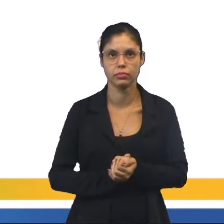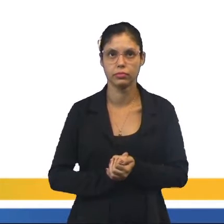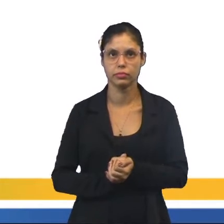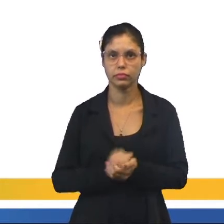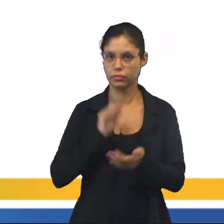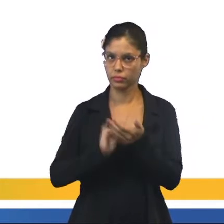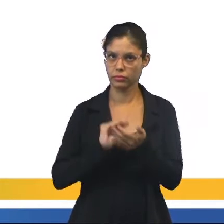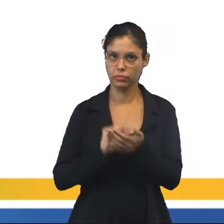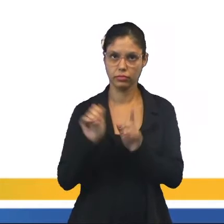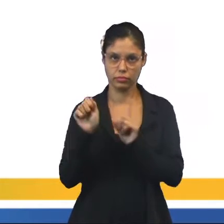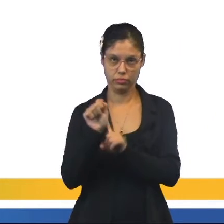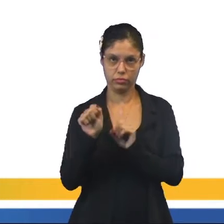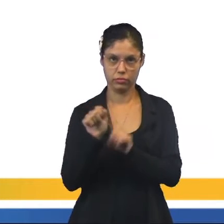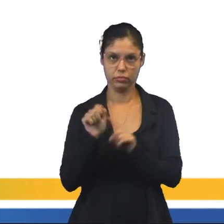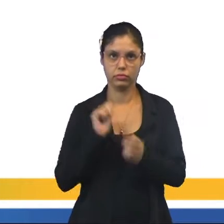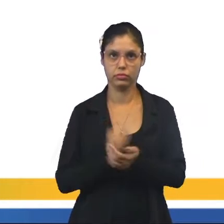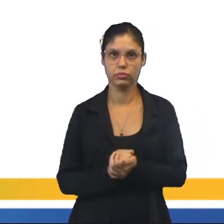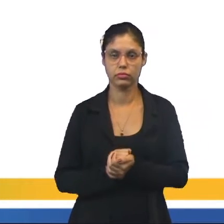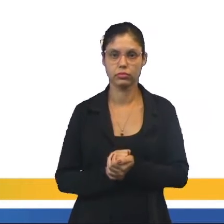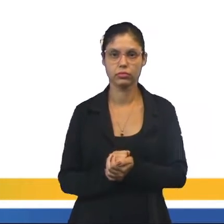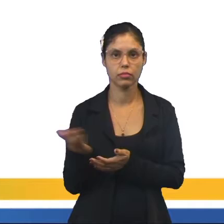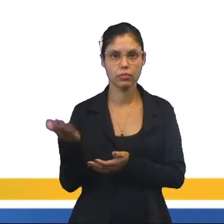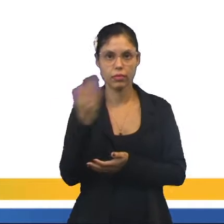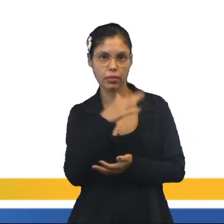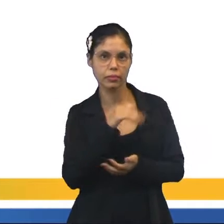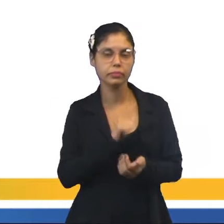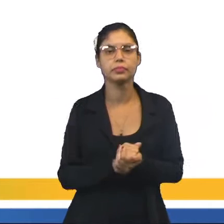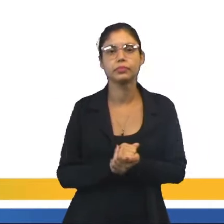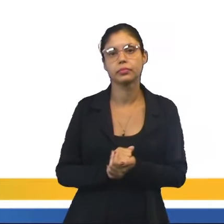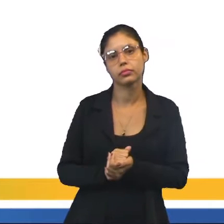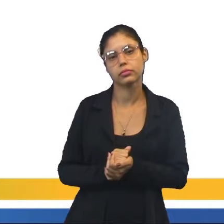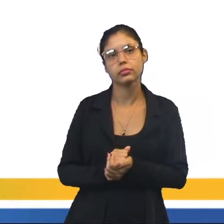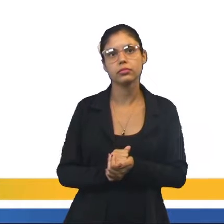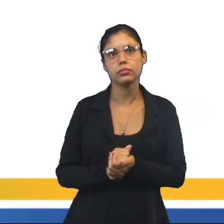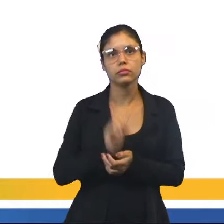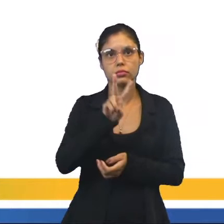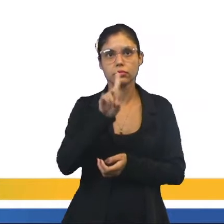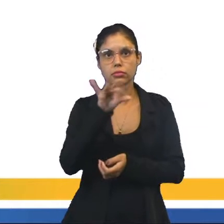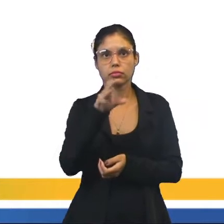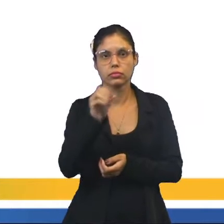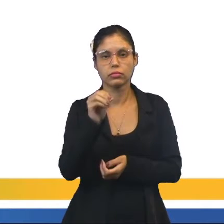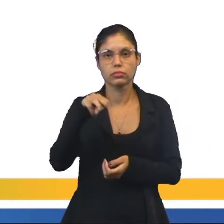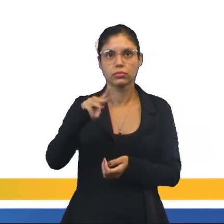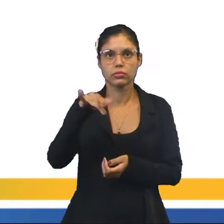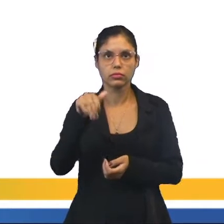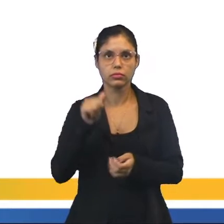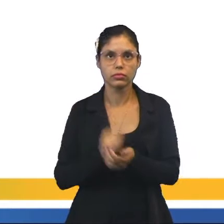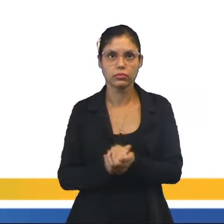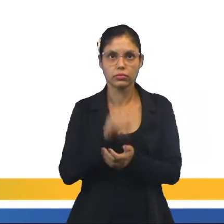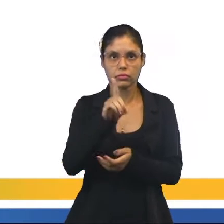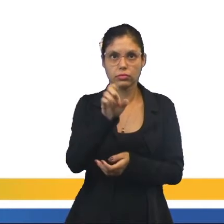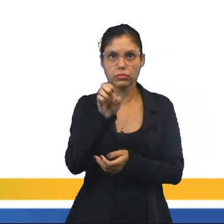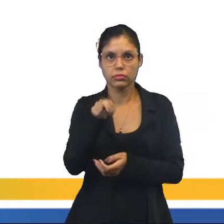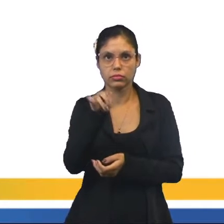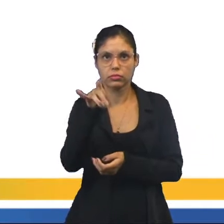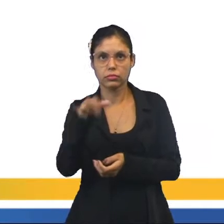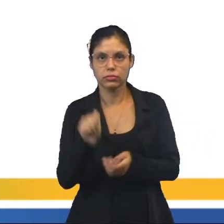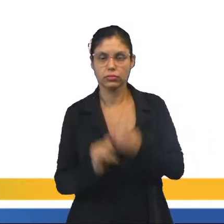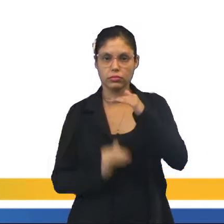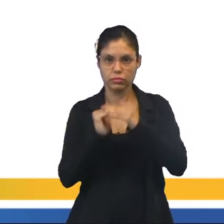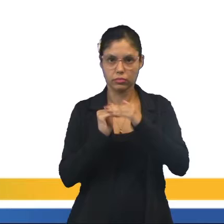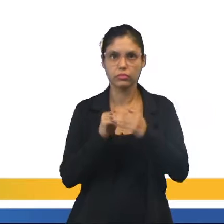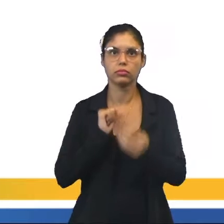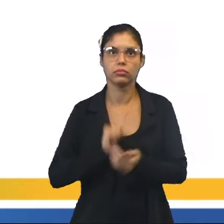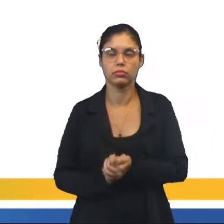utilizamos, exceto, aí vamos lá, ele vai falar de velocidade média, densidade,